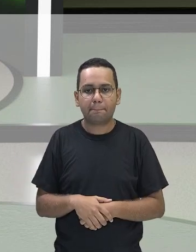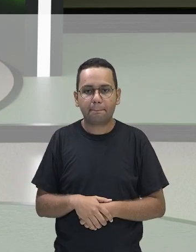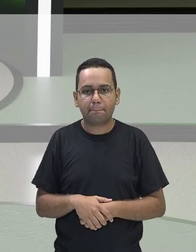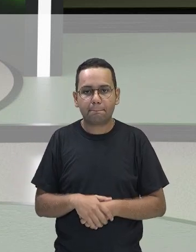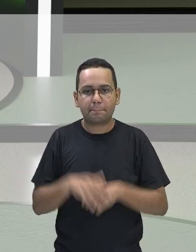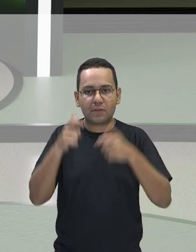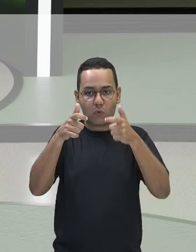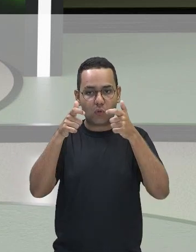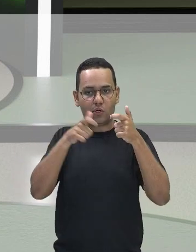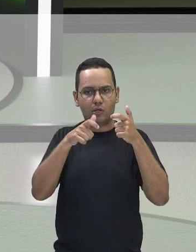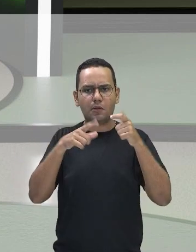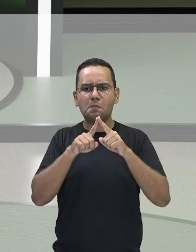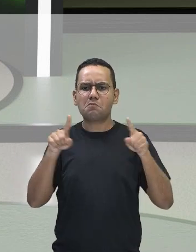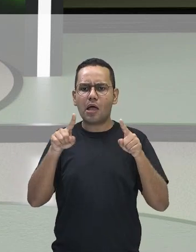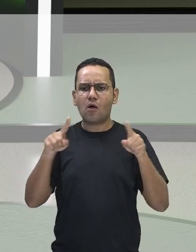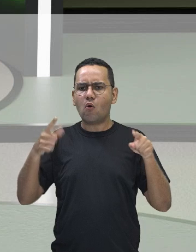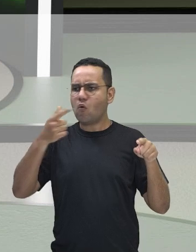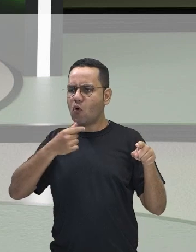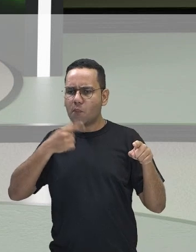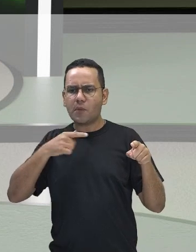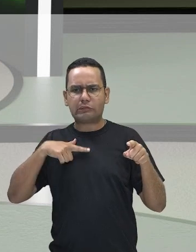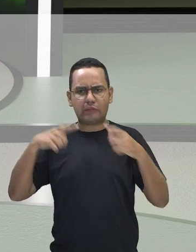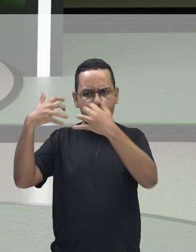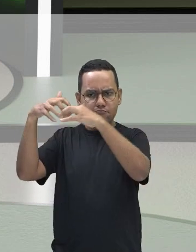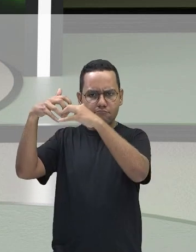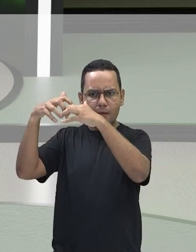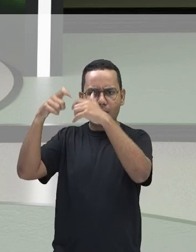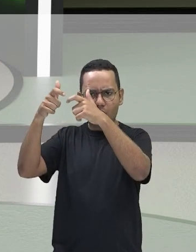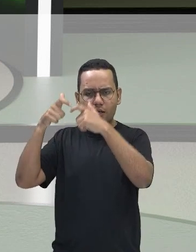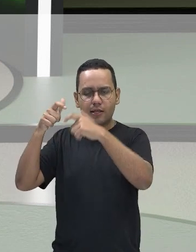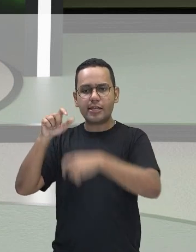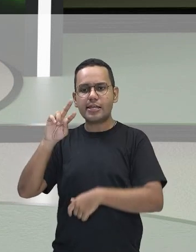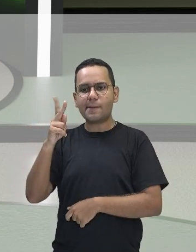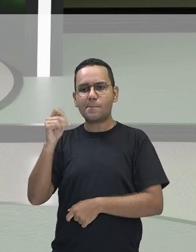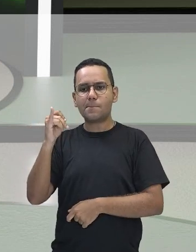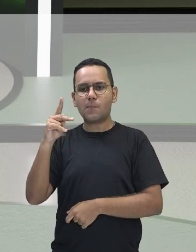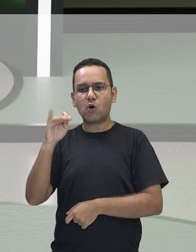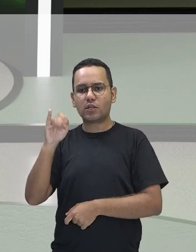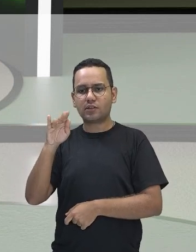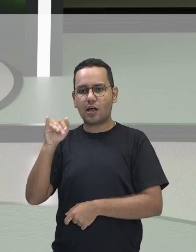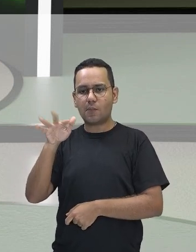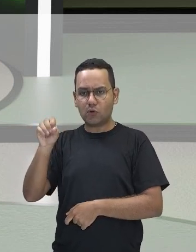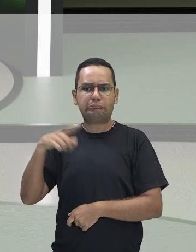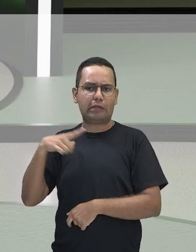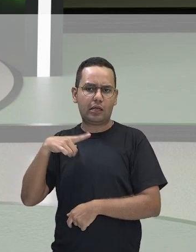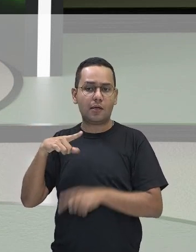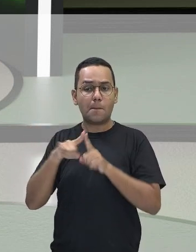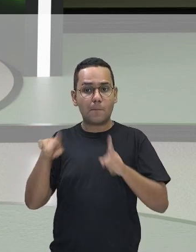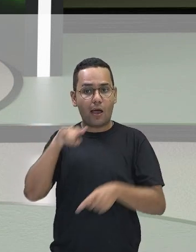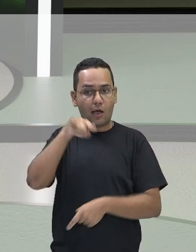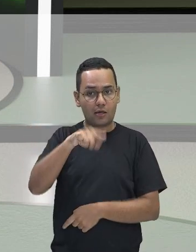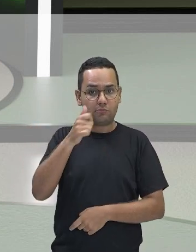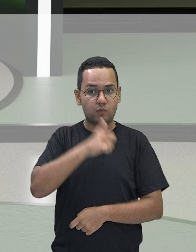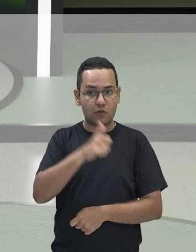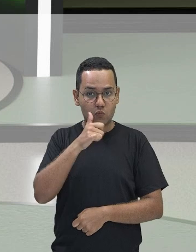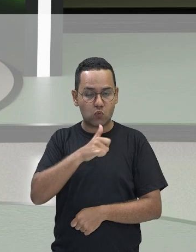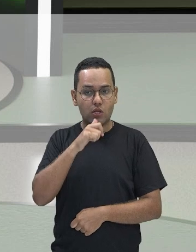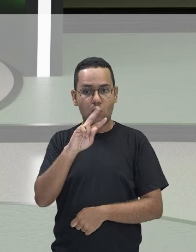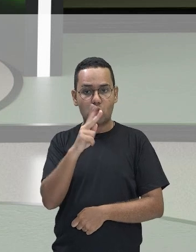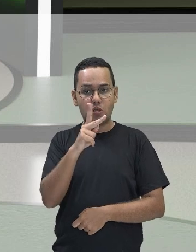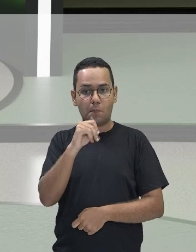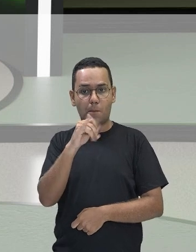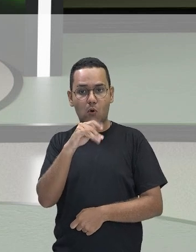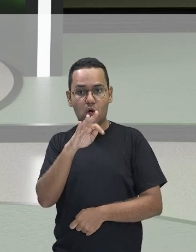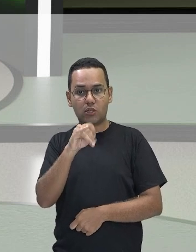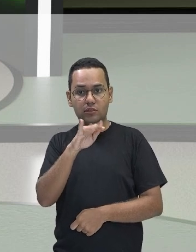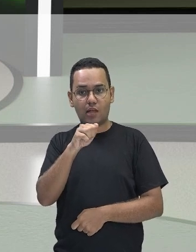Homem também tem hipotálamo, gente, então nesse caso não tem problema, tá? Só que no caso das mulheres, a atuação, a interação entre